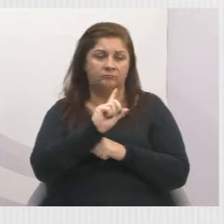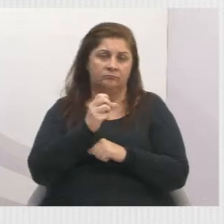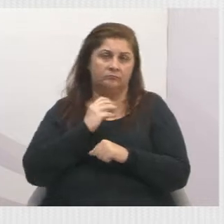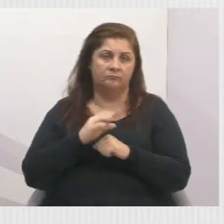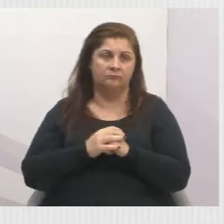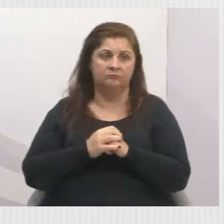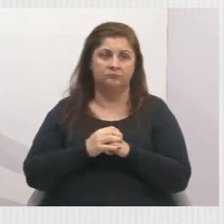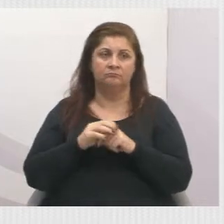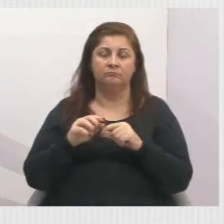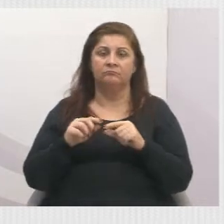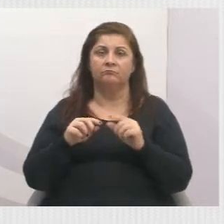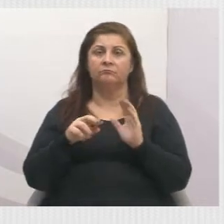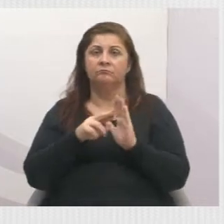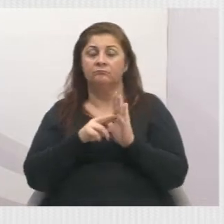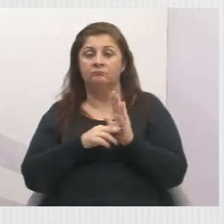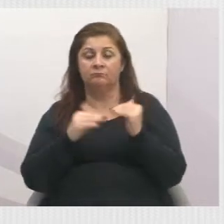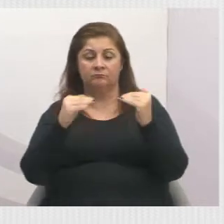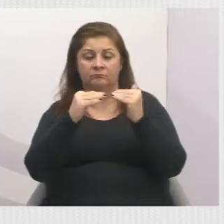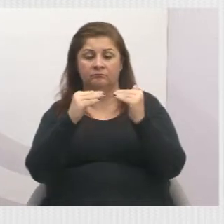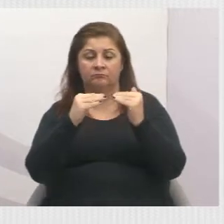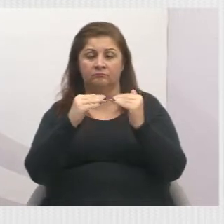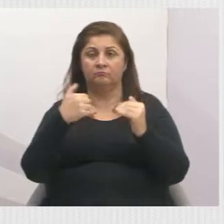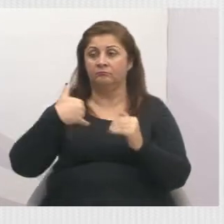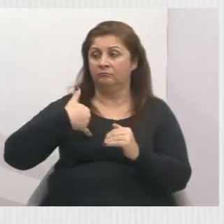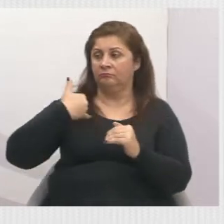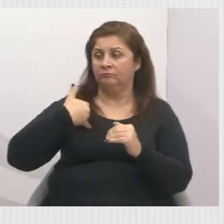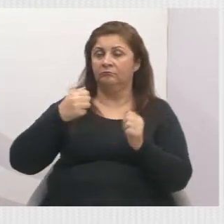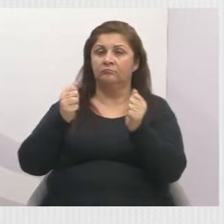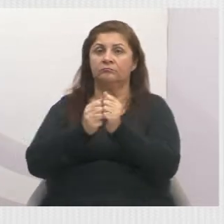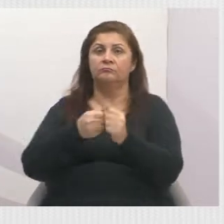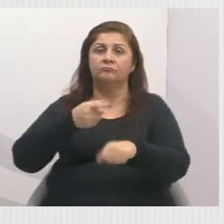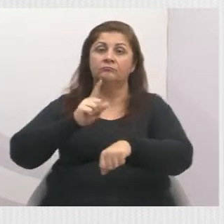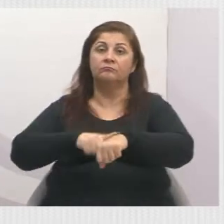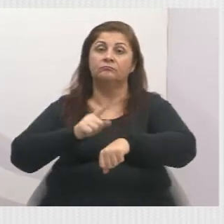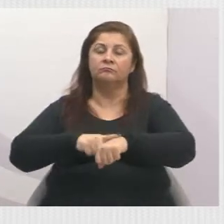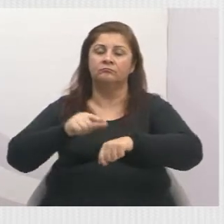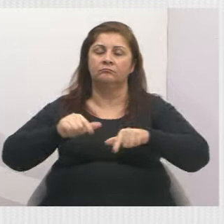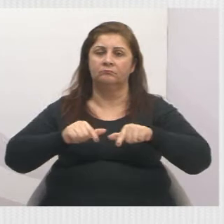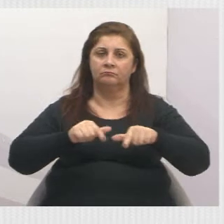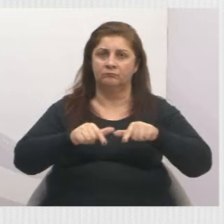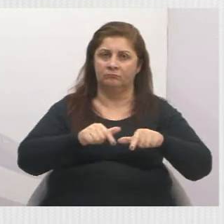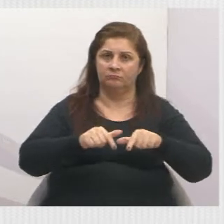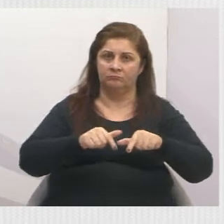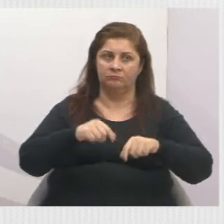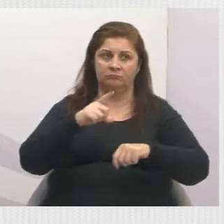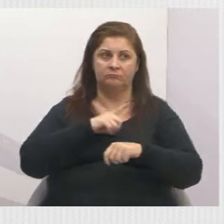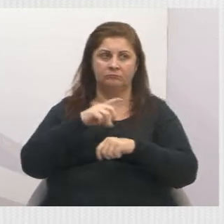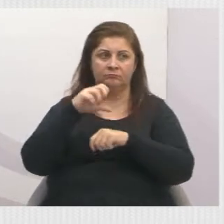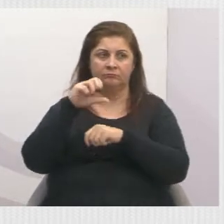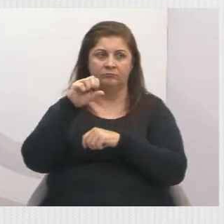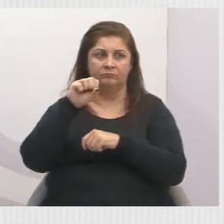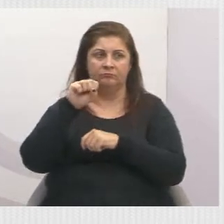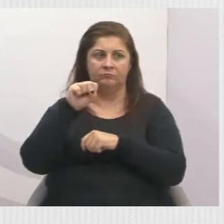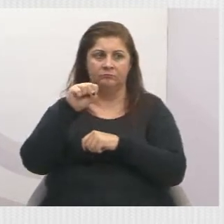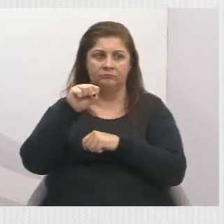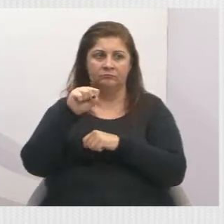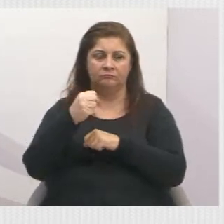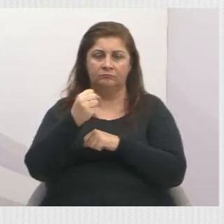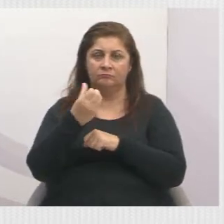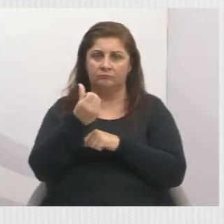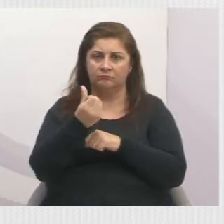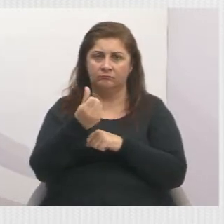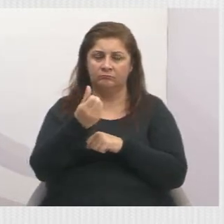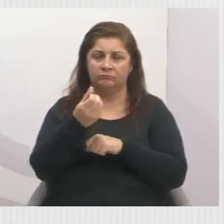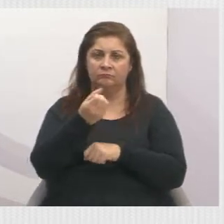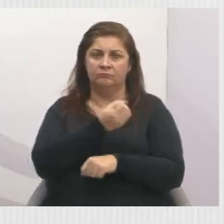uma regra que combinava idade e tempo de contribuição, sendo que ele teria que ter 86 pontos no